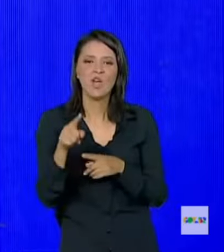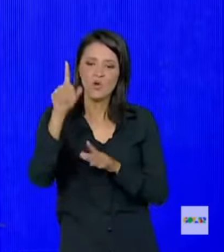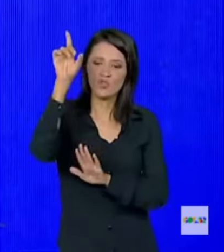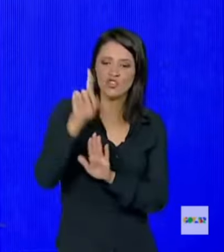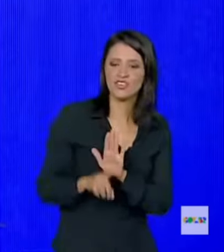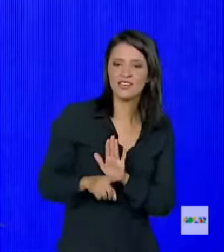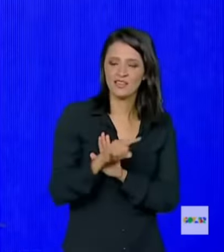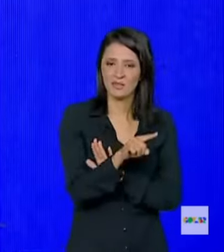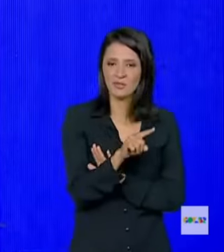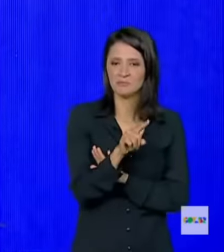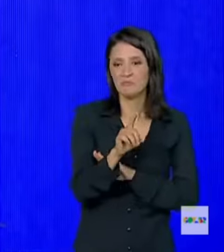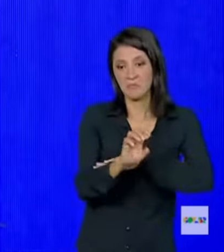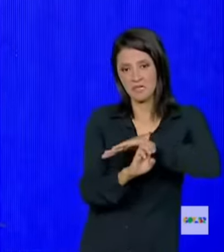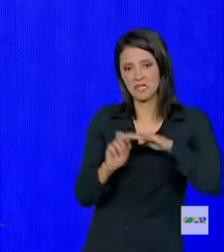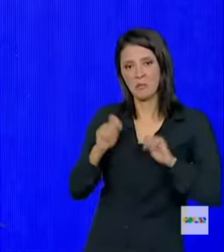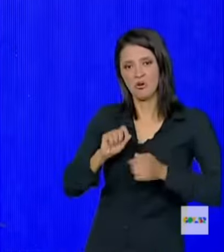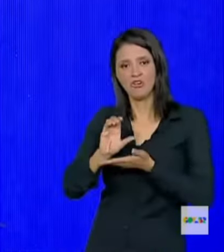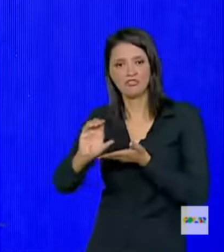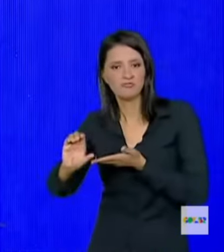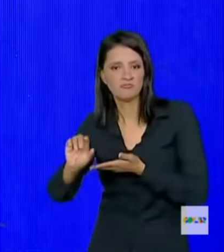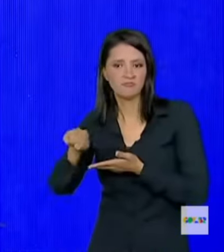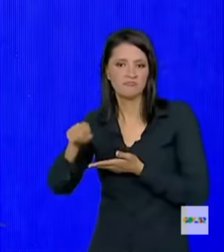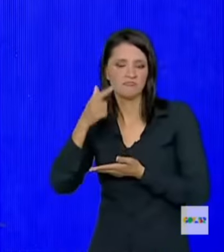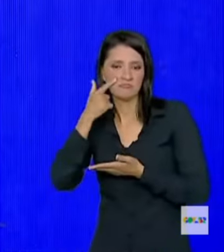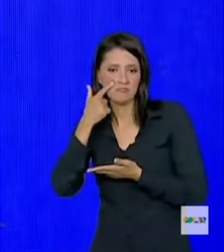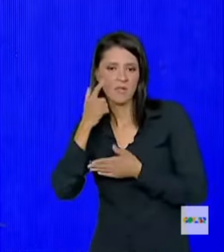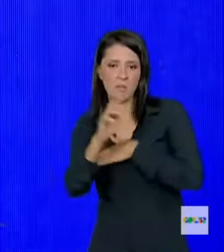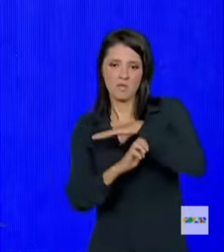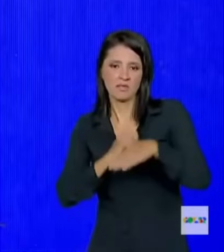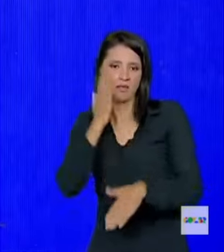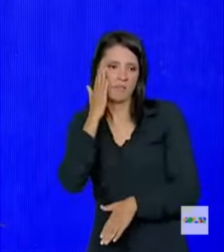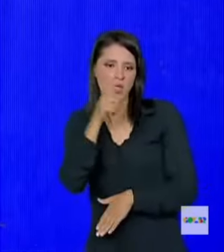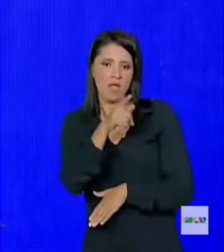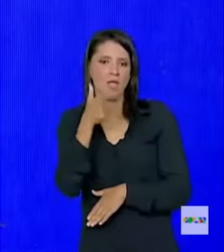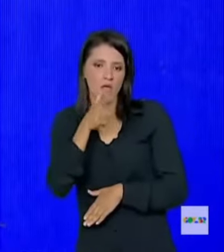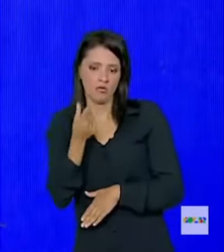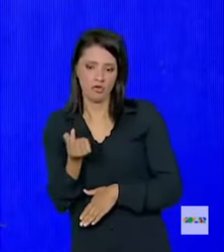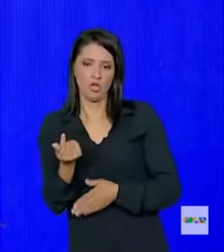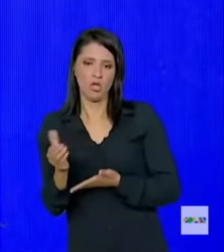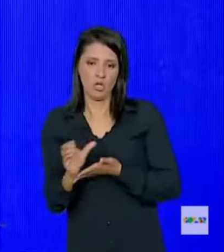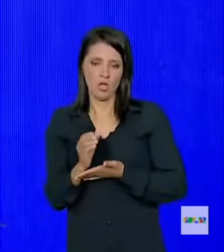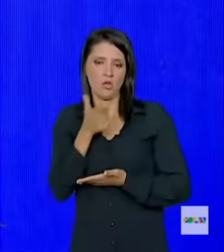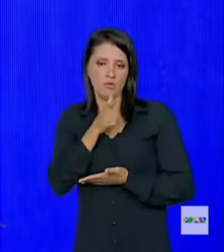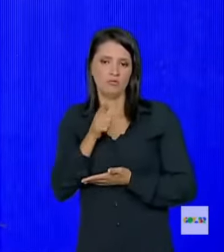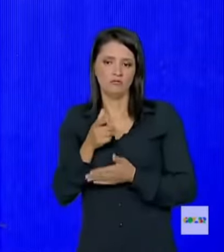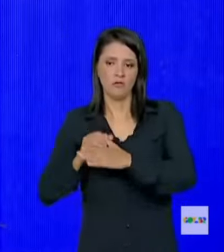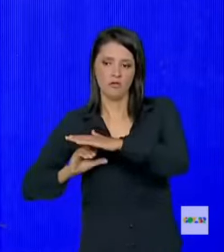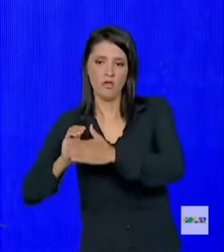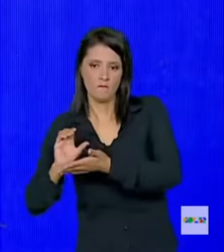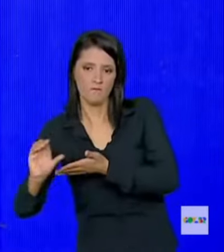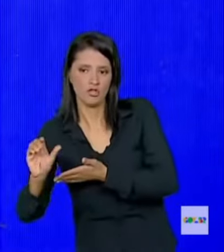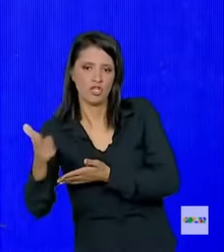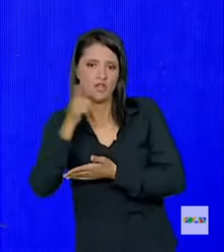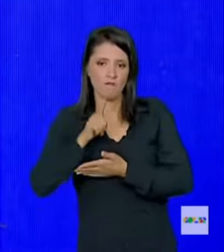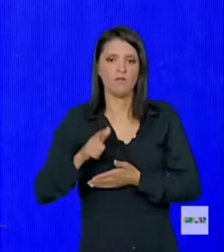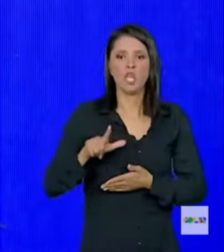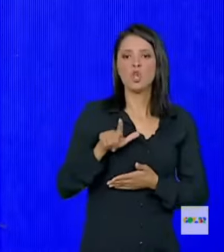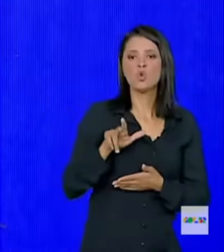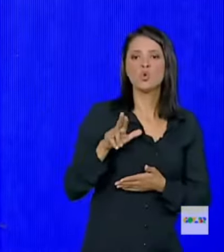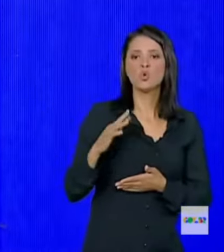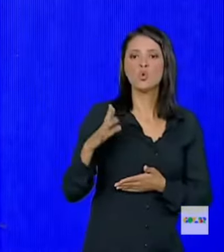dos empresários investirem, o direito dos empresários saber que vão ganhar o seu dinheiro do investimento, vão ter um lucro com